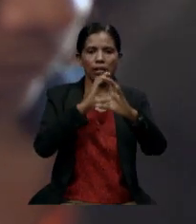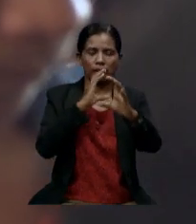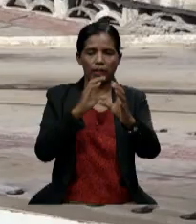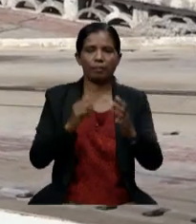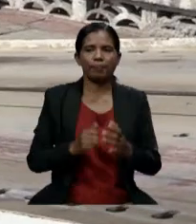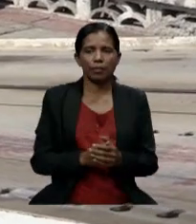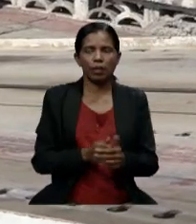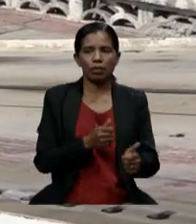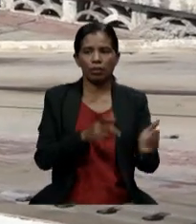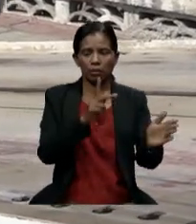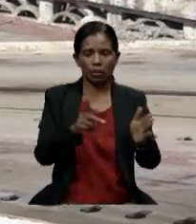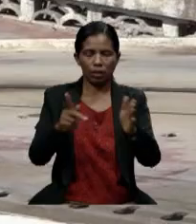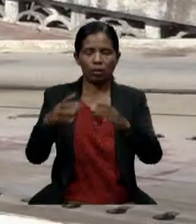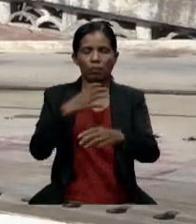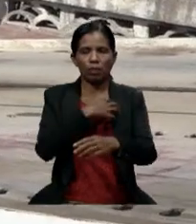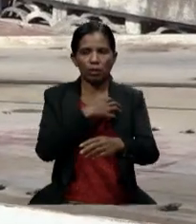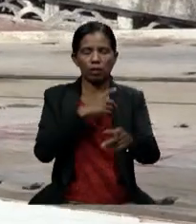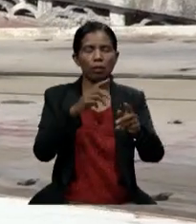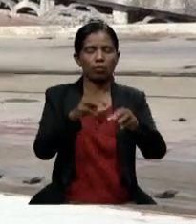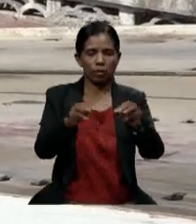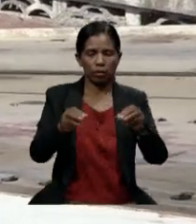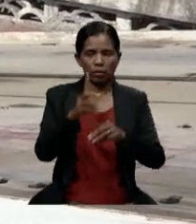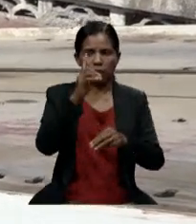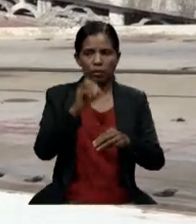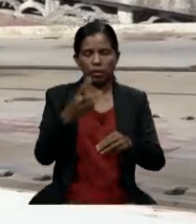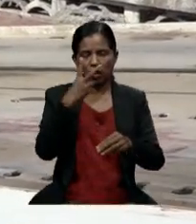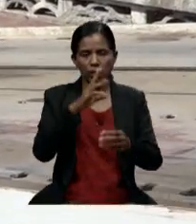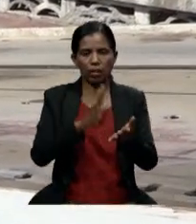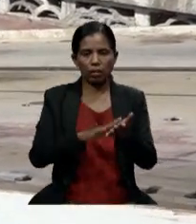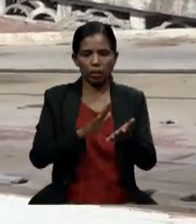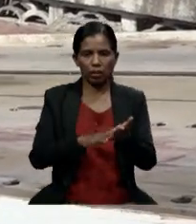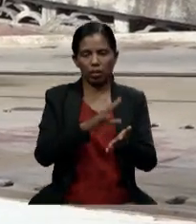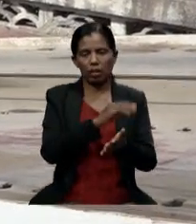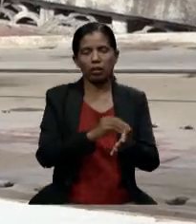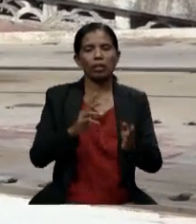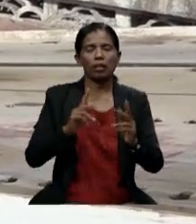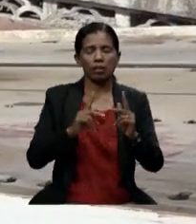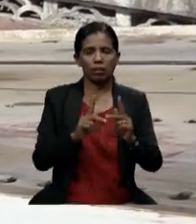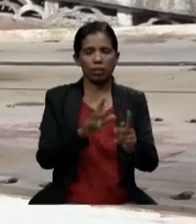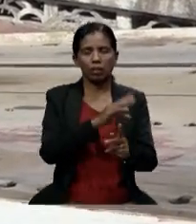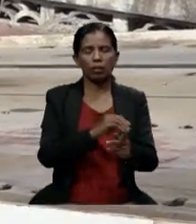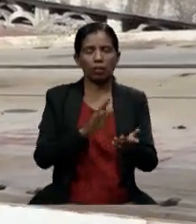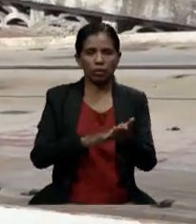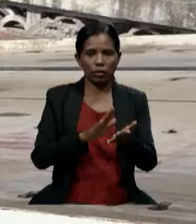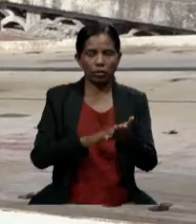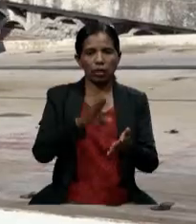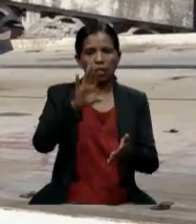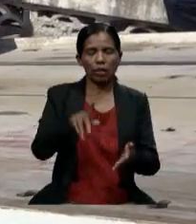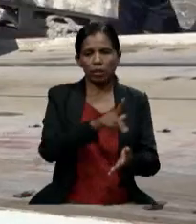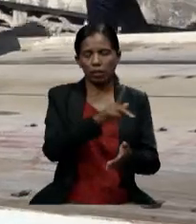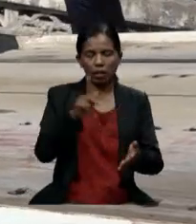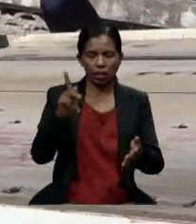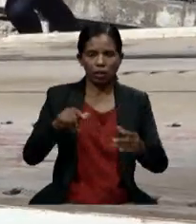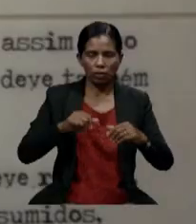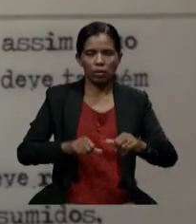Tuir plano Polícia Trânsito Município de Ili, se rala operação Uluk ba Escola Secundária Privada Cristal, a foi continua vale ba Escola